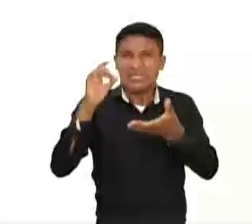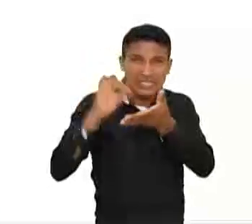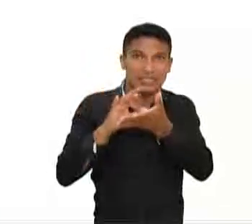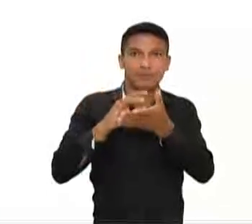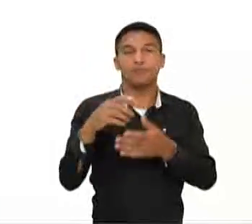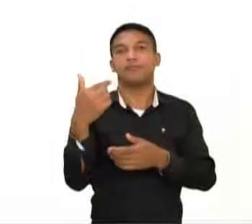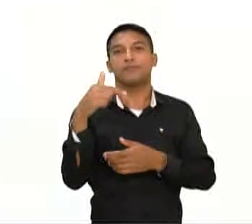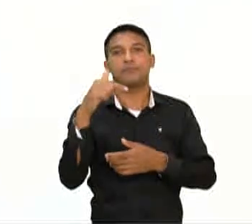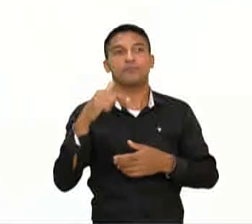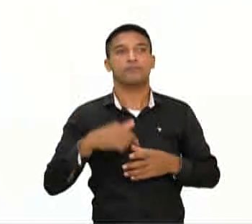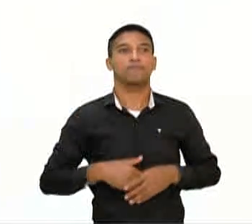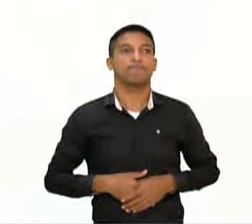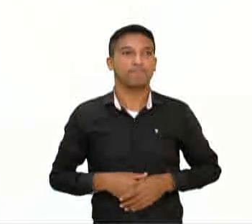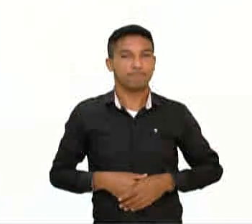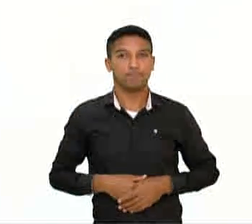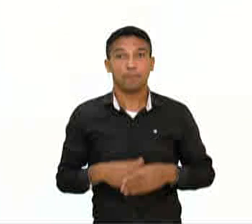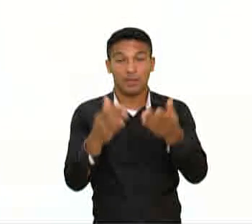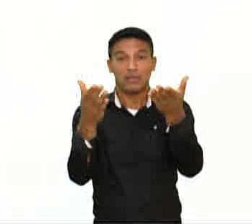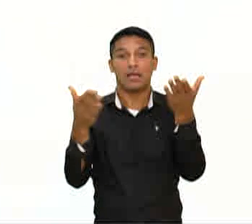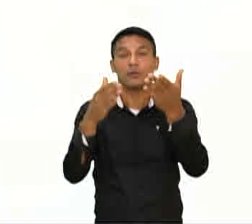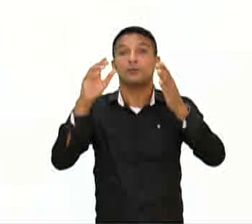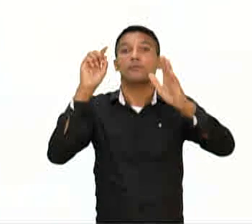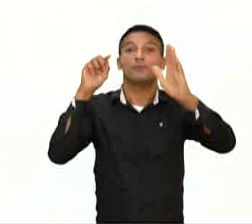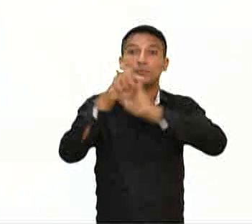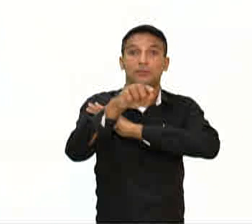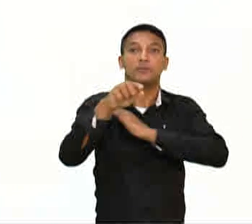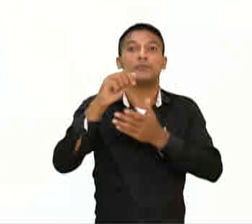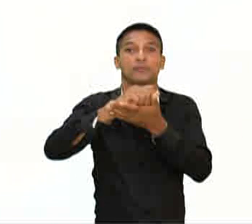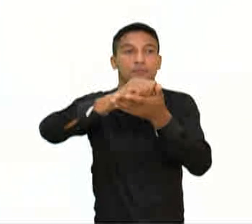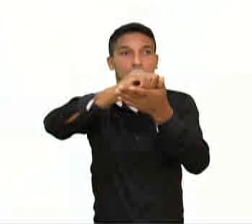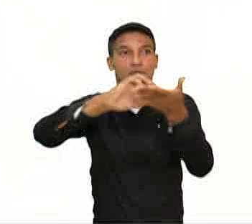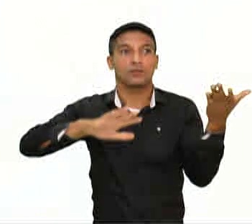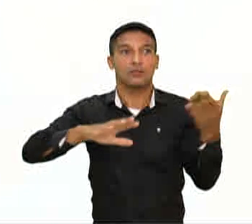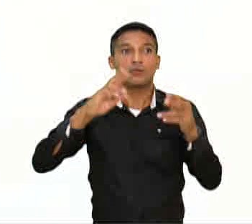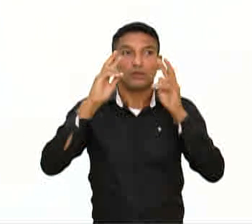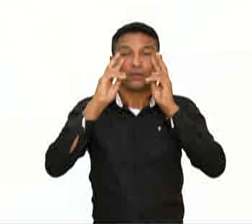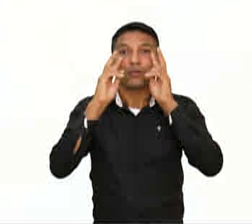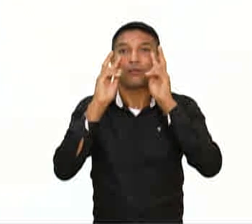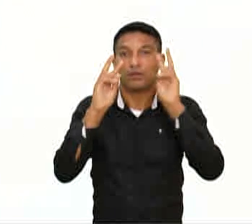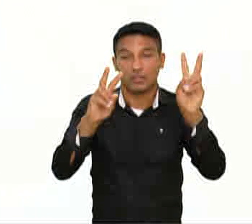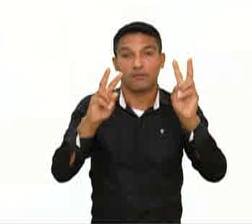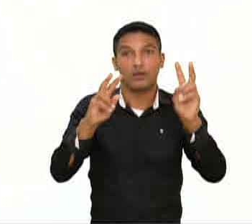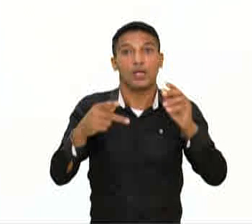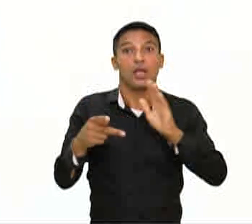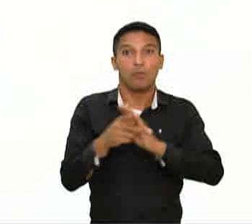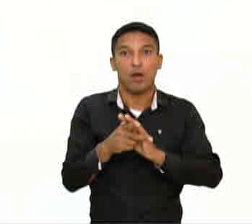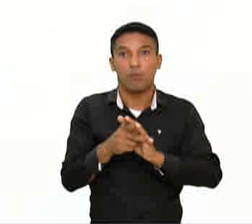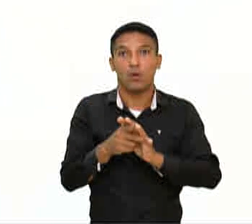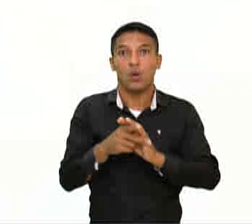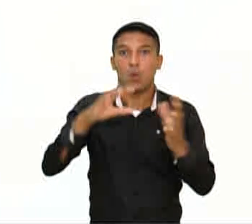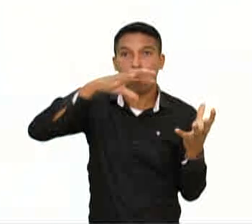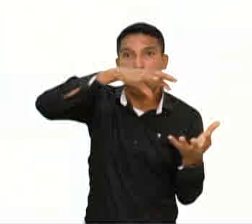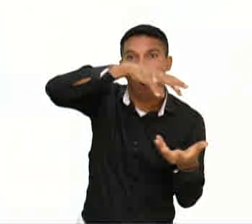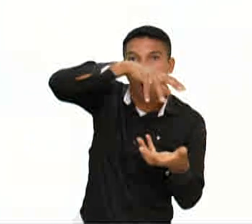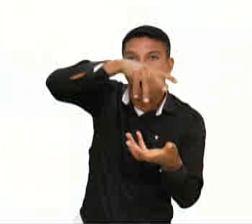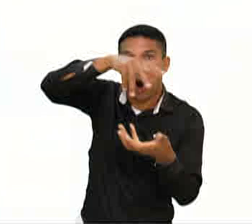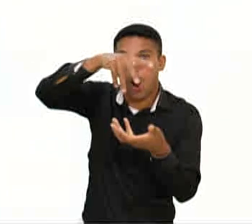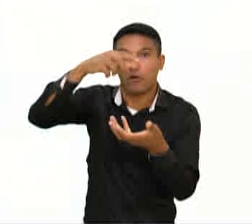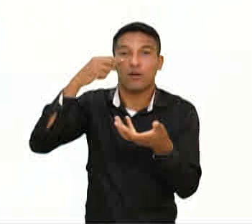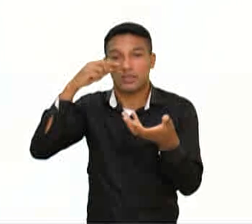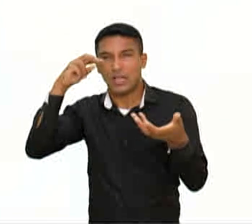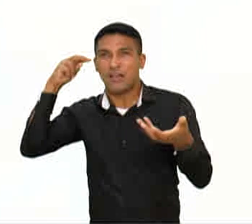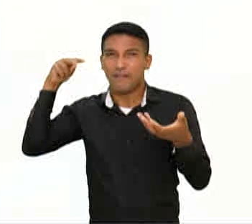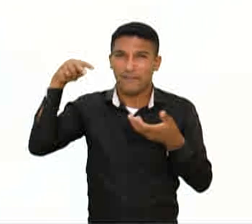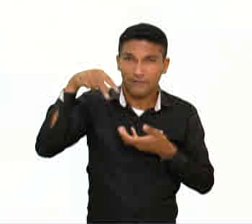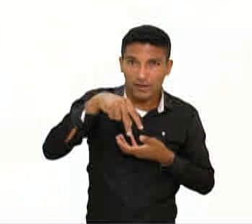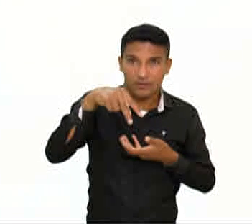fechar, que vai ser assim. Ao se olhar um olhar geográfico sobre o estado do Paraná, verifica-se que estão contidos em